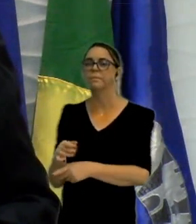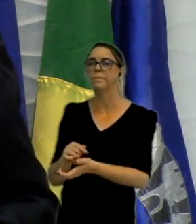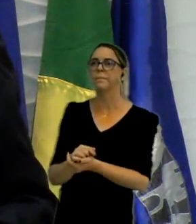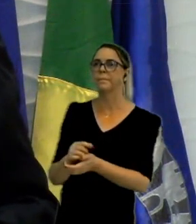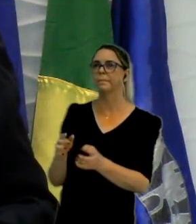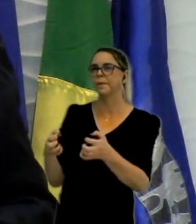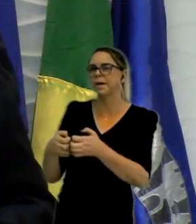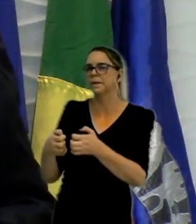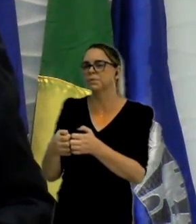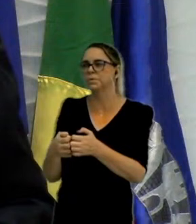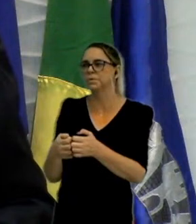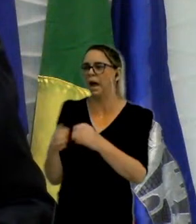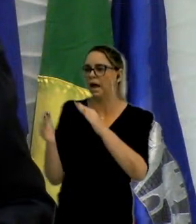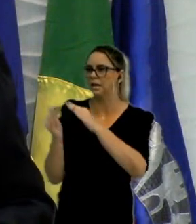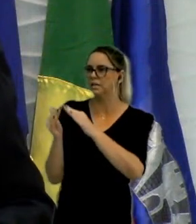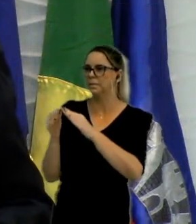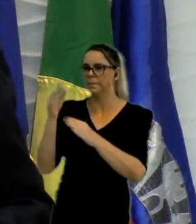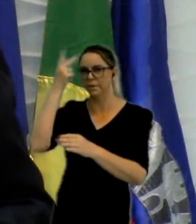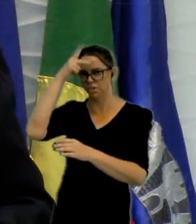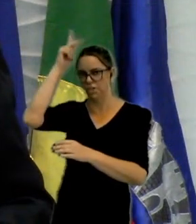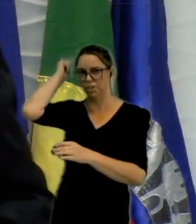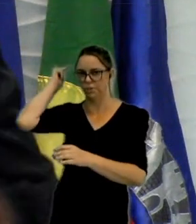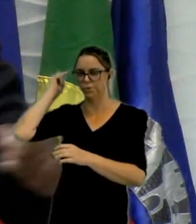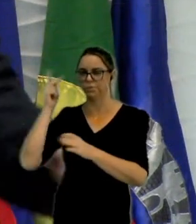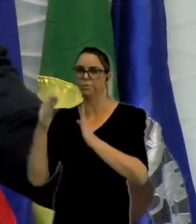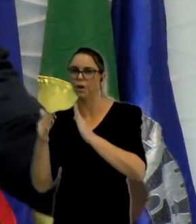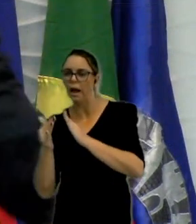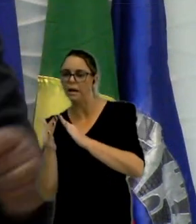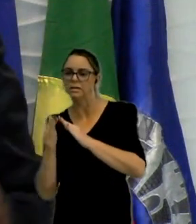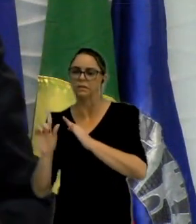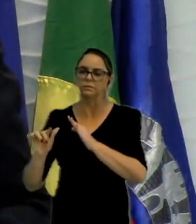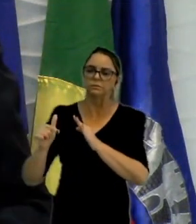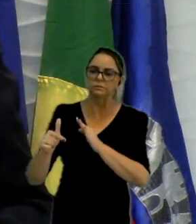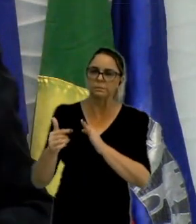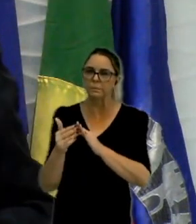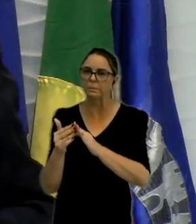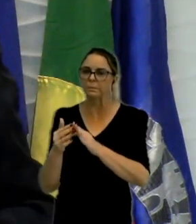próximo à casa do vereador Pachequinho, já afundou.